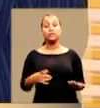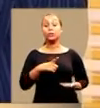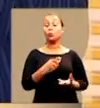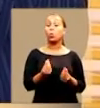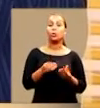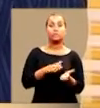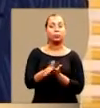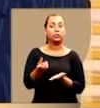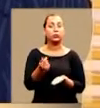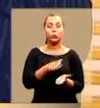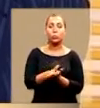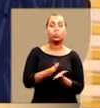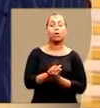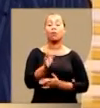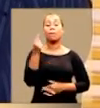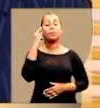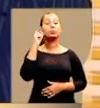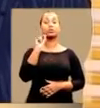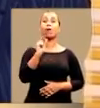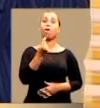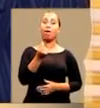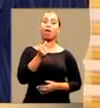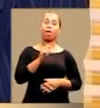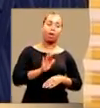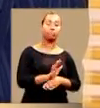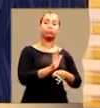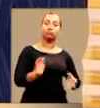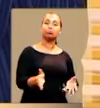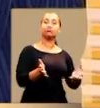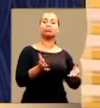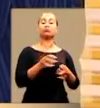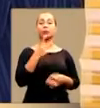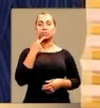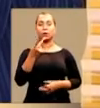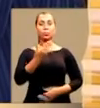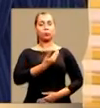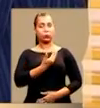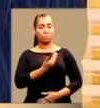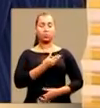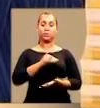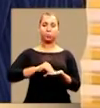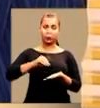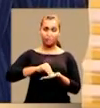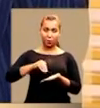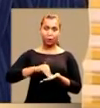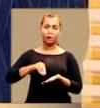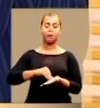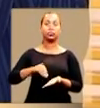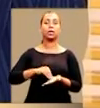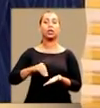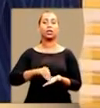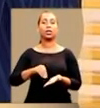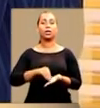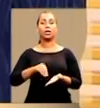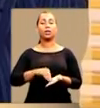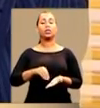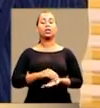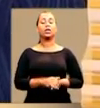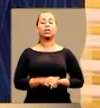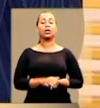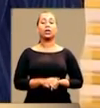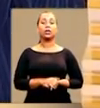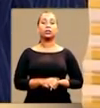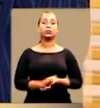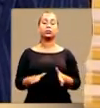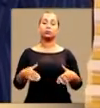Tem muita despesa. Eu acho que é investimento, né? Então, em Rio Preto, eu tenho falado isso com meus colegas de secretarias meios, né? Que é aquelas que ficam no